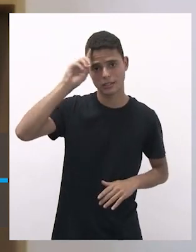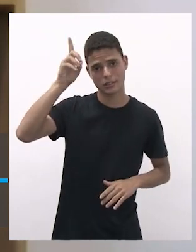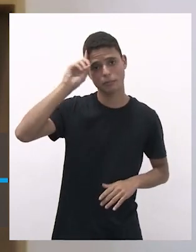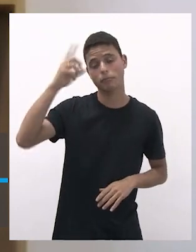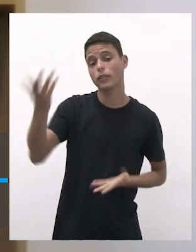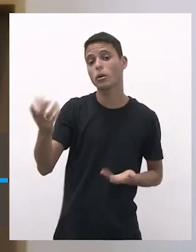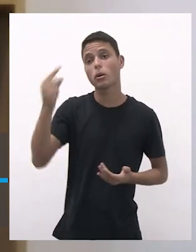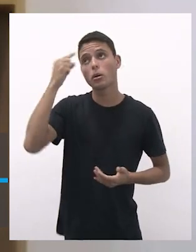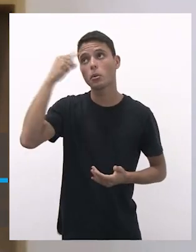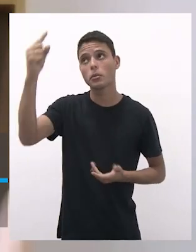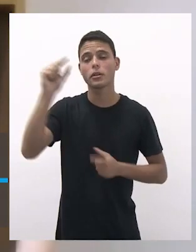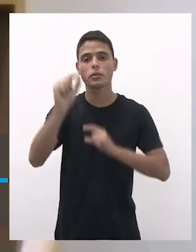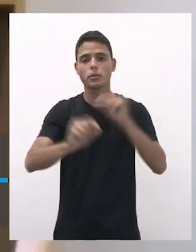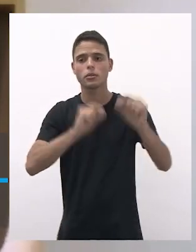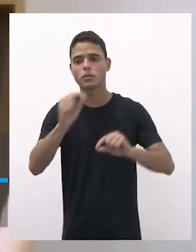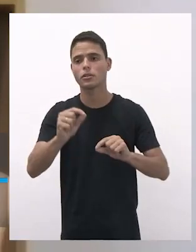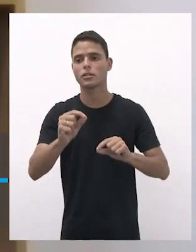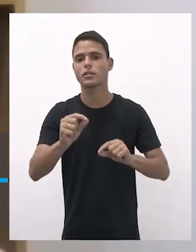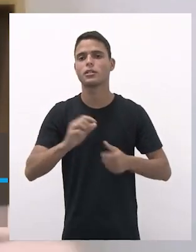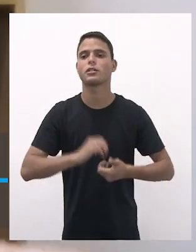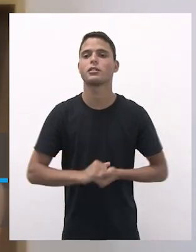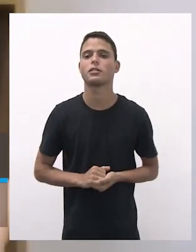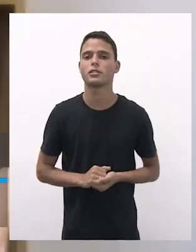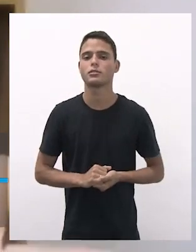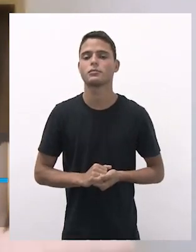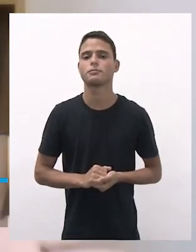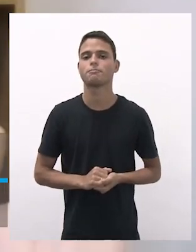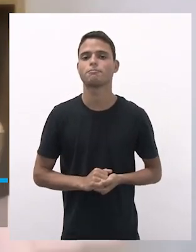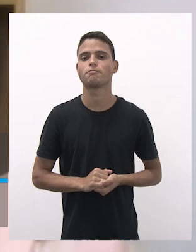penso que isso vai. Eu sou geminiana também, né? Não